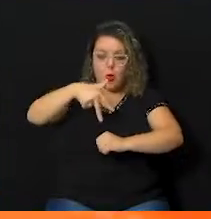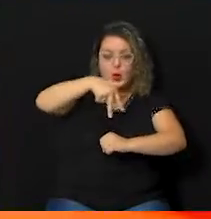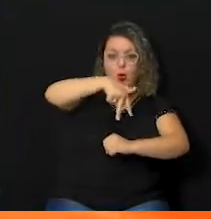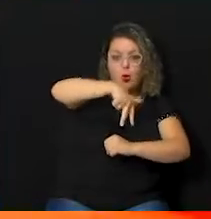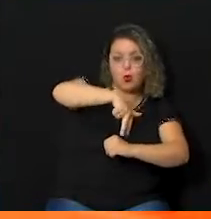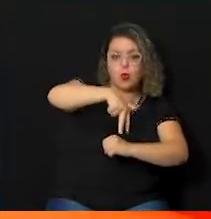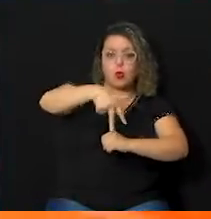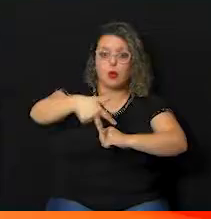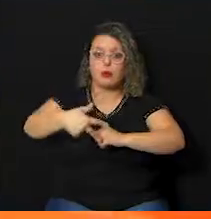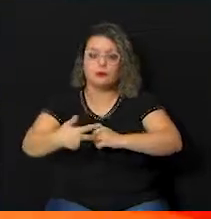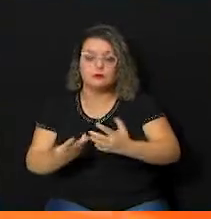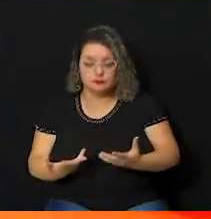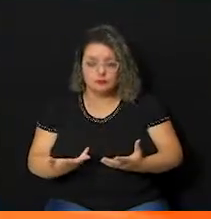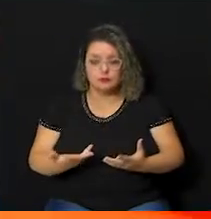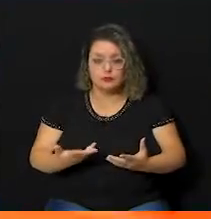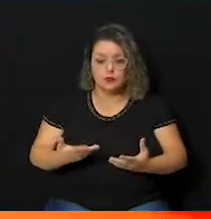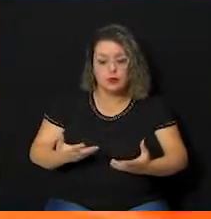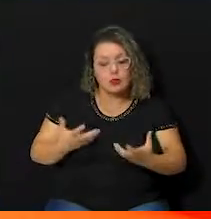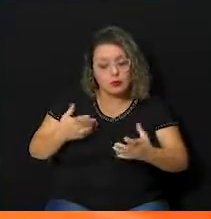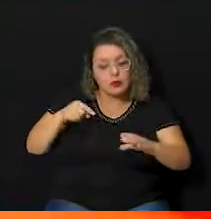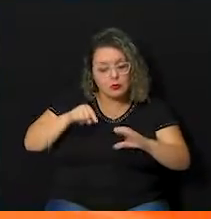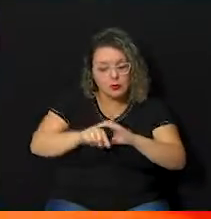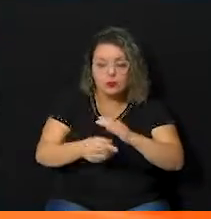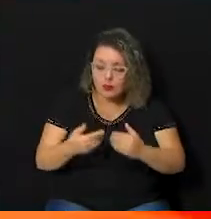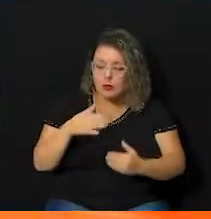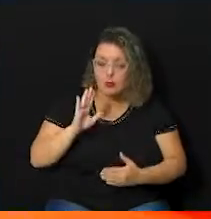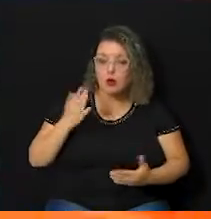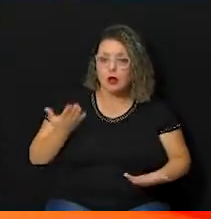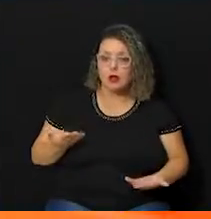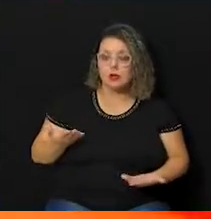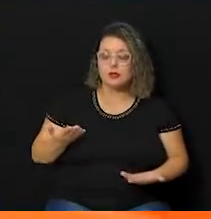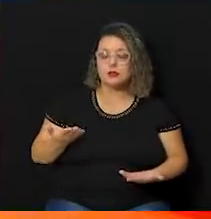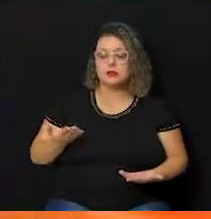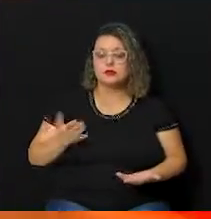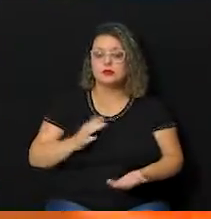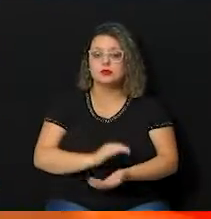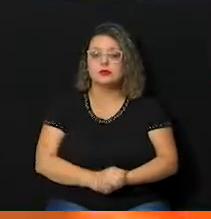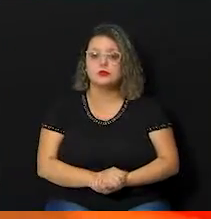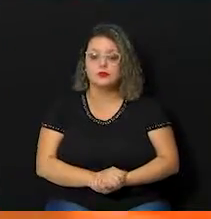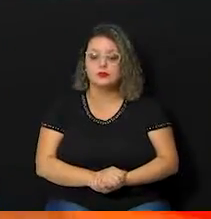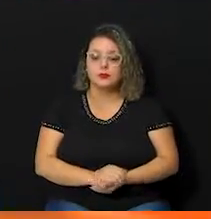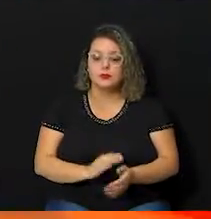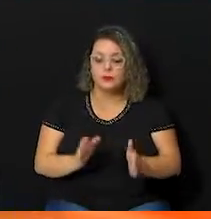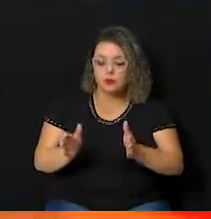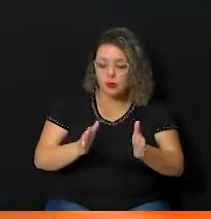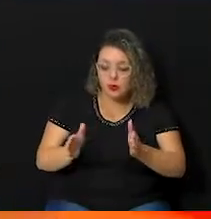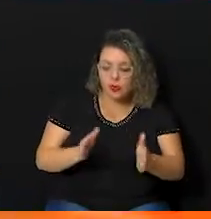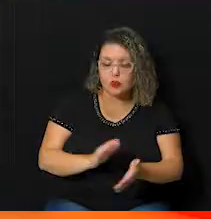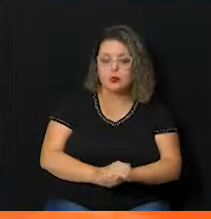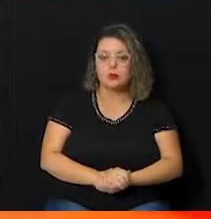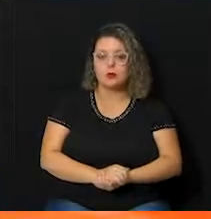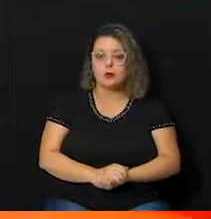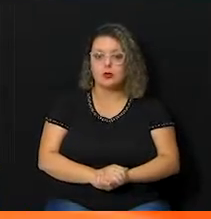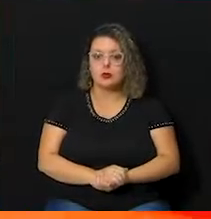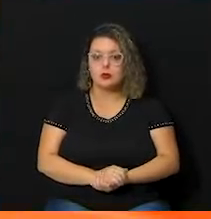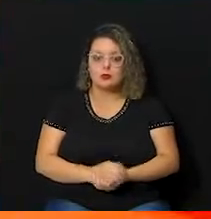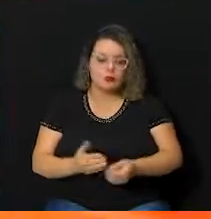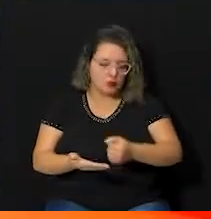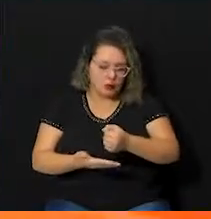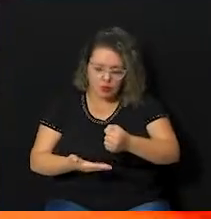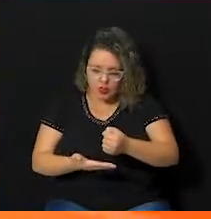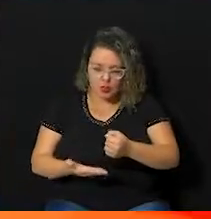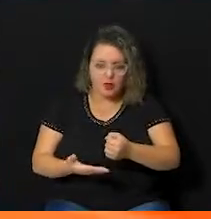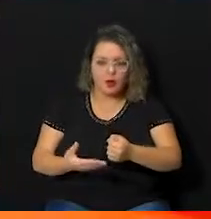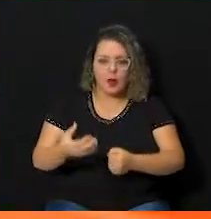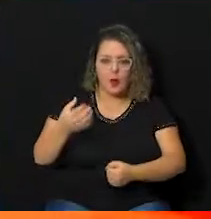senti essa necessidade, eu precisava explorar melhor isso. Eu trabalho muito com preto e branco, é um quadrinho preto e branco, tem alguns momentos de cor, mas ele é basicamente preto e